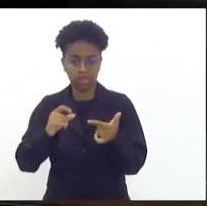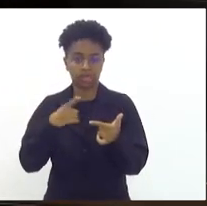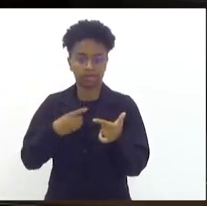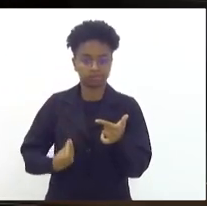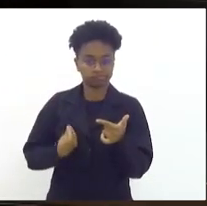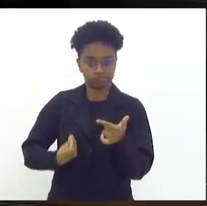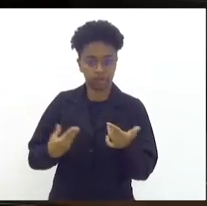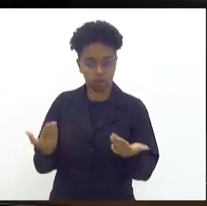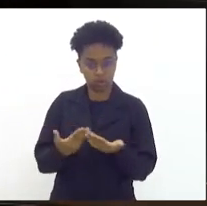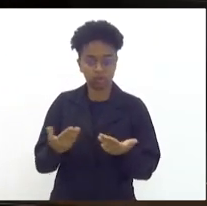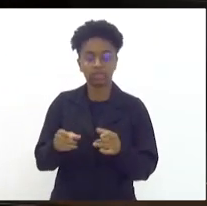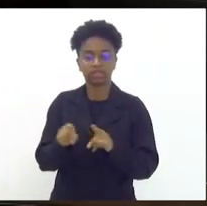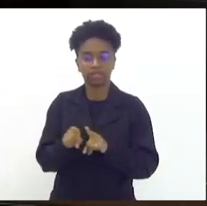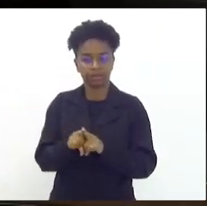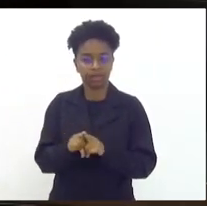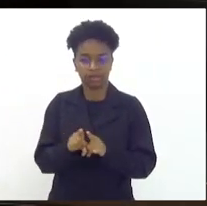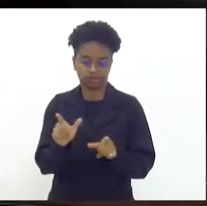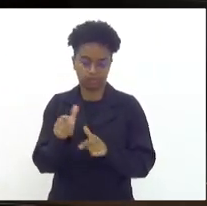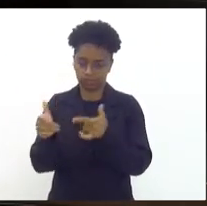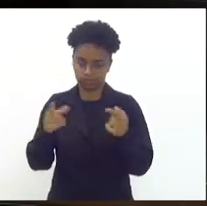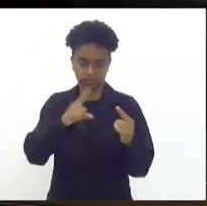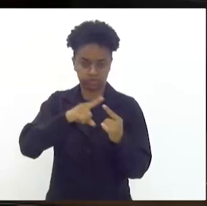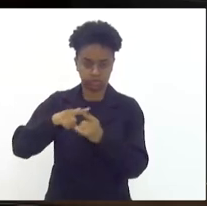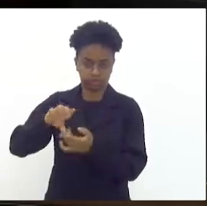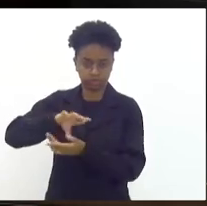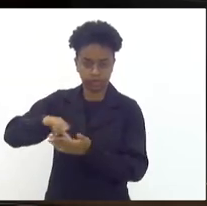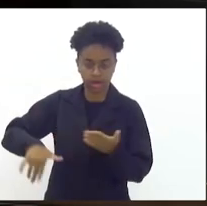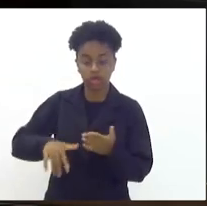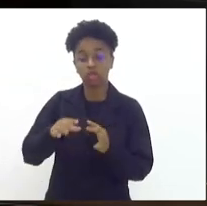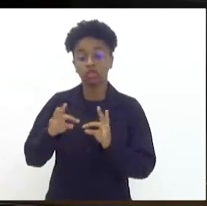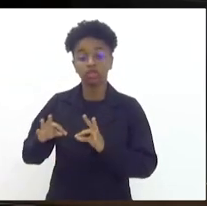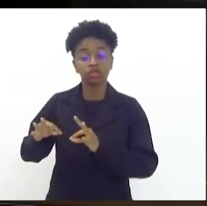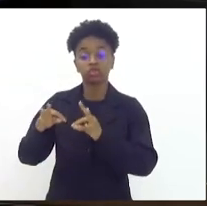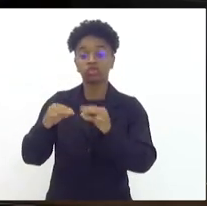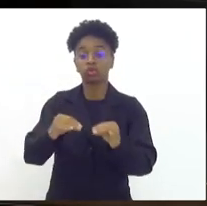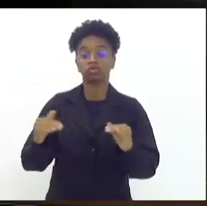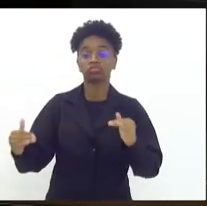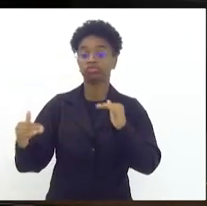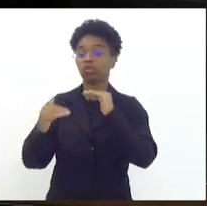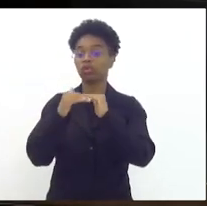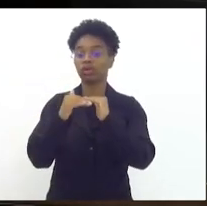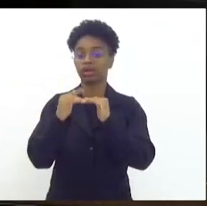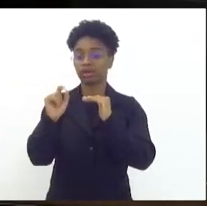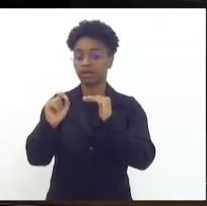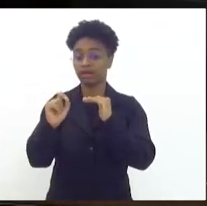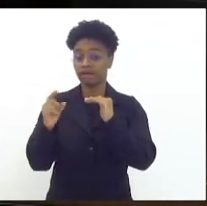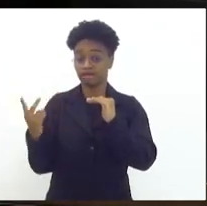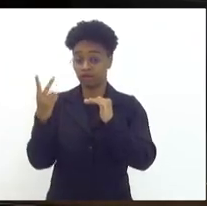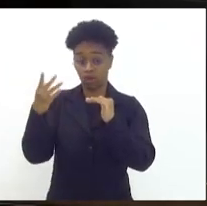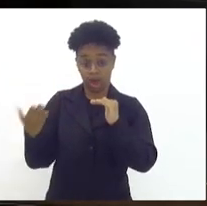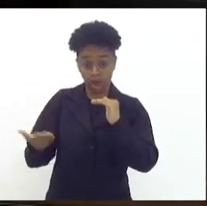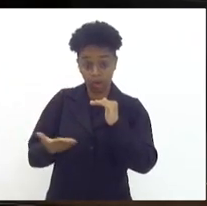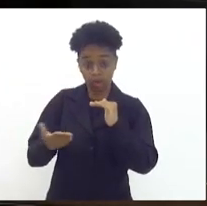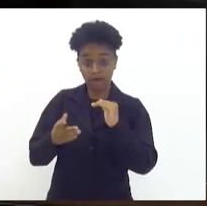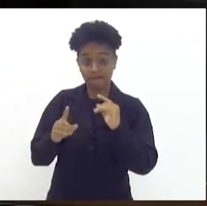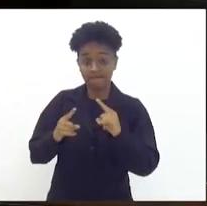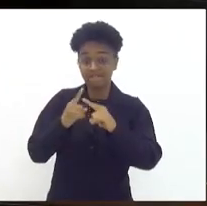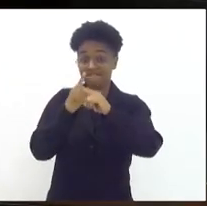inclusive guerra dos portos etc todas elas vão equivaler a o valor atual vezes